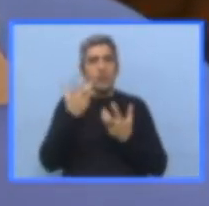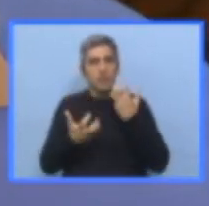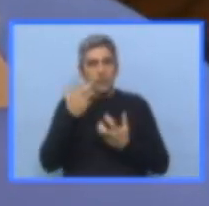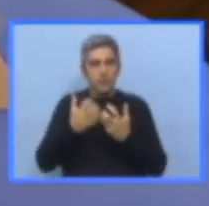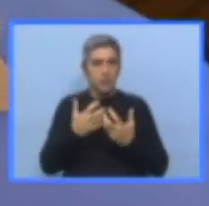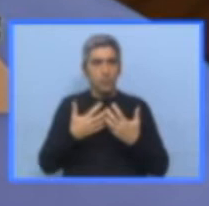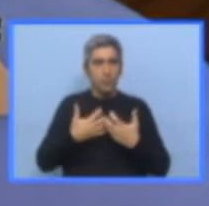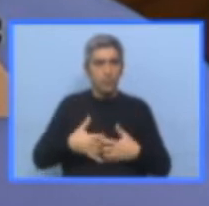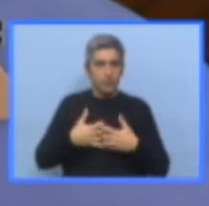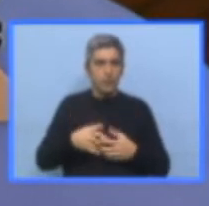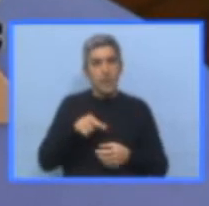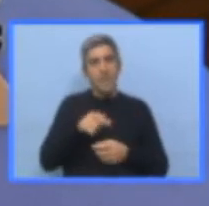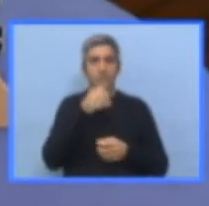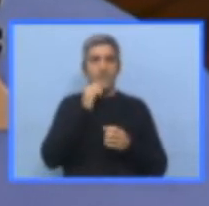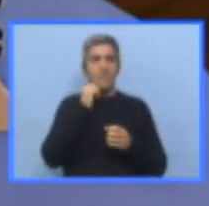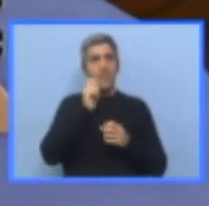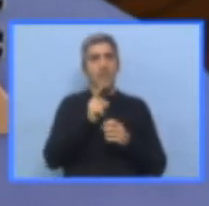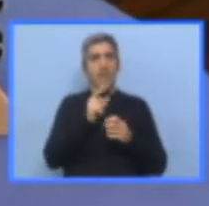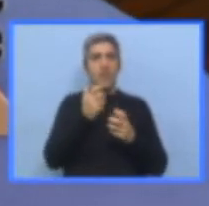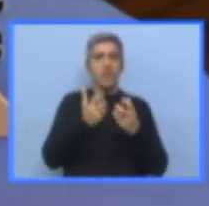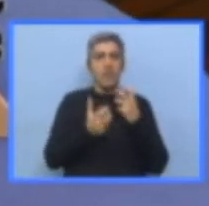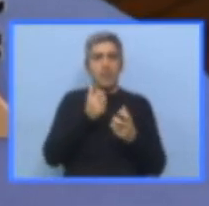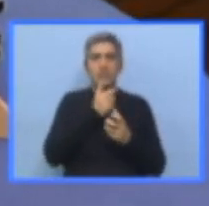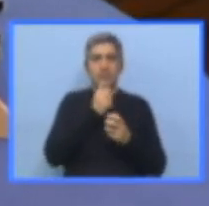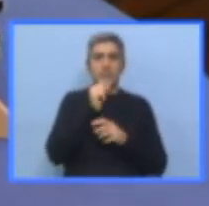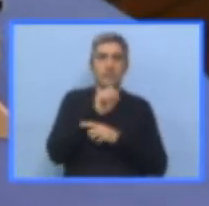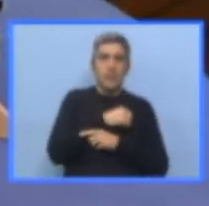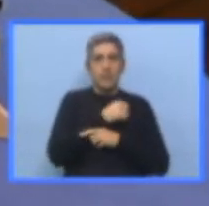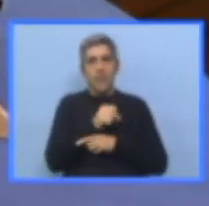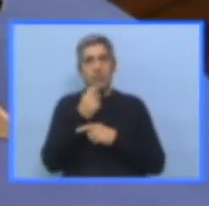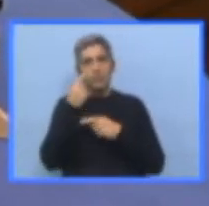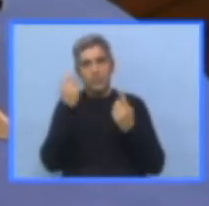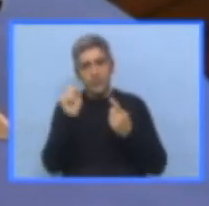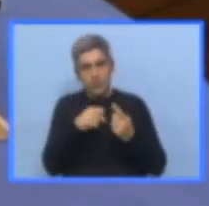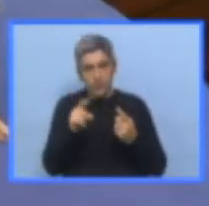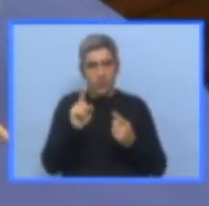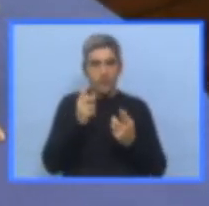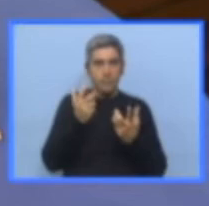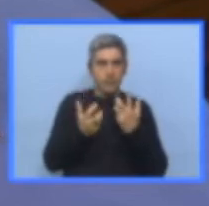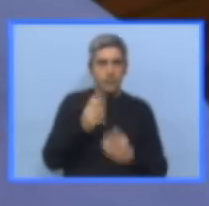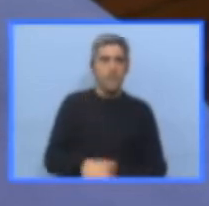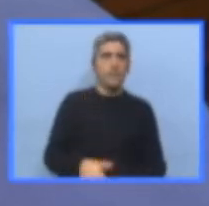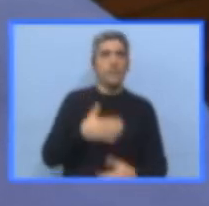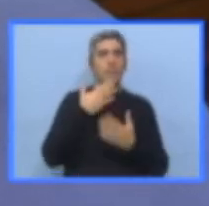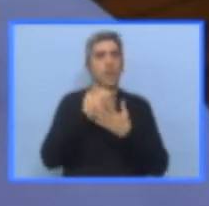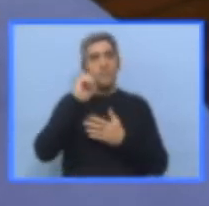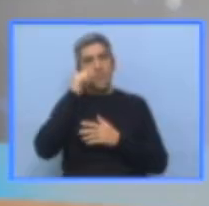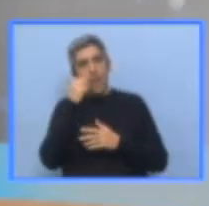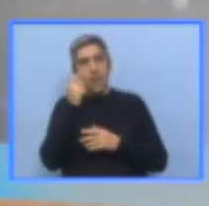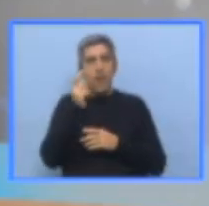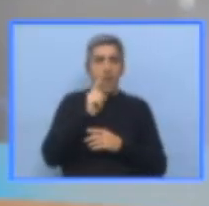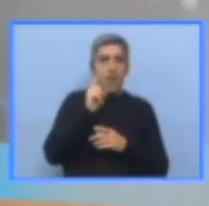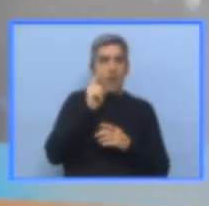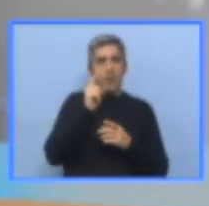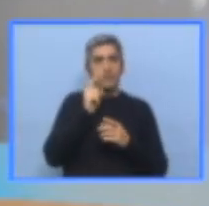é esse o drama é esse o drama do filme, é a decisão sobre publicar ou não. Com as consequências as para cada